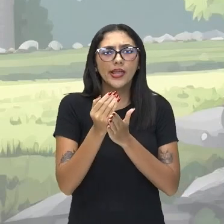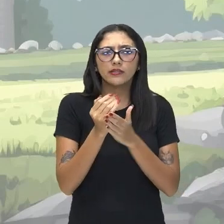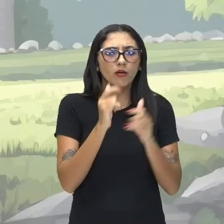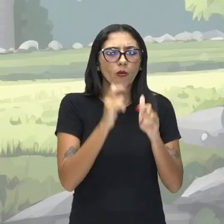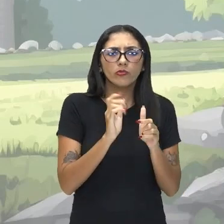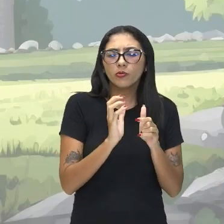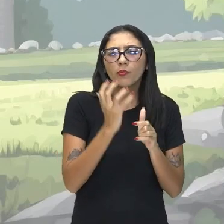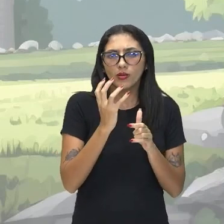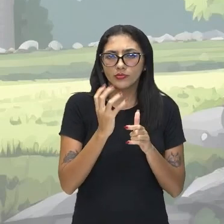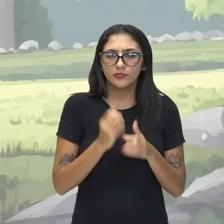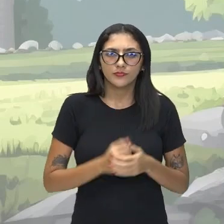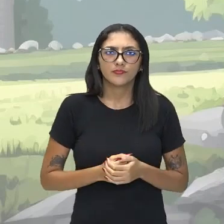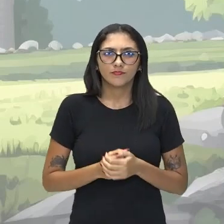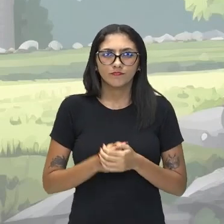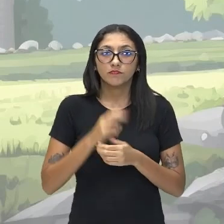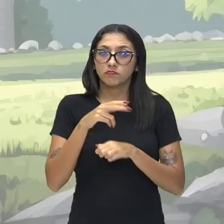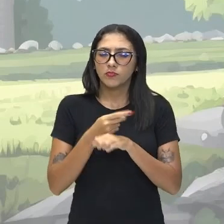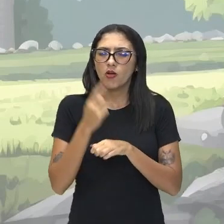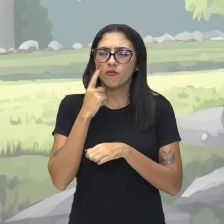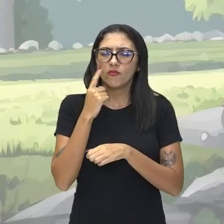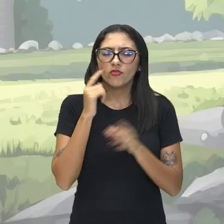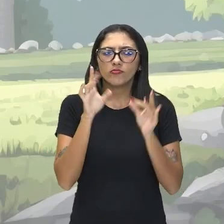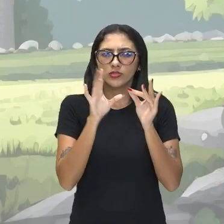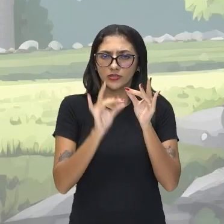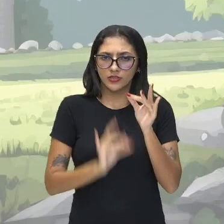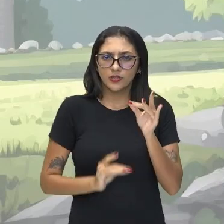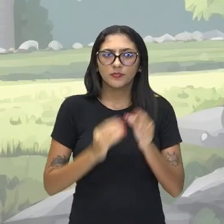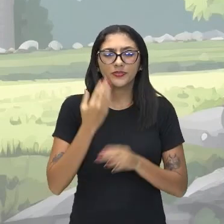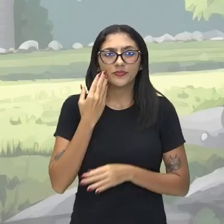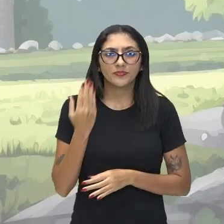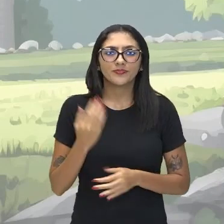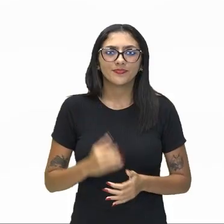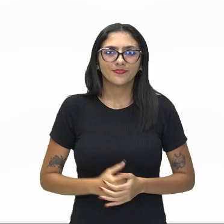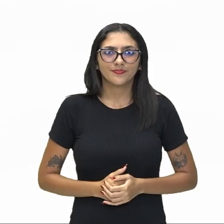final. Nós vamos ver detalhadamente um a um. Olha só, confere comigo.